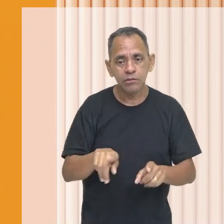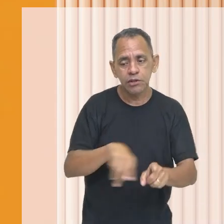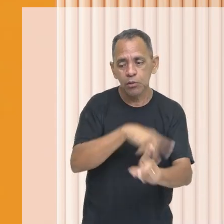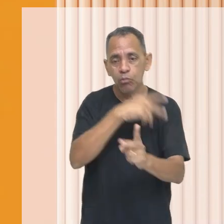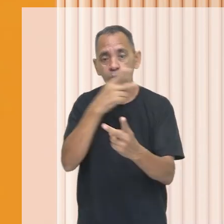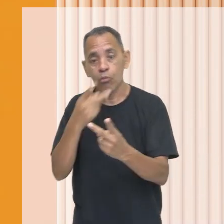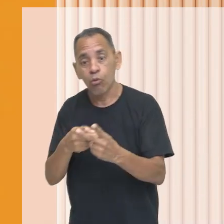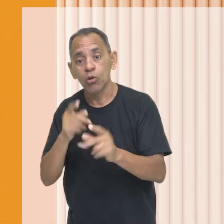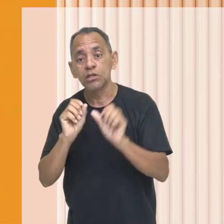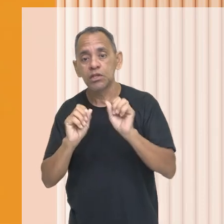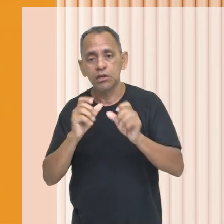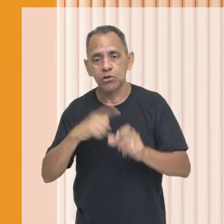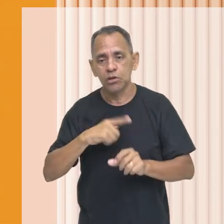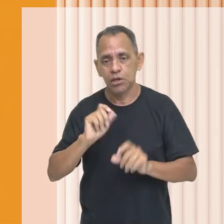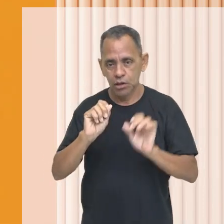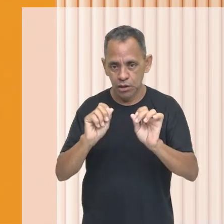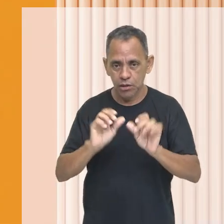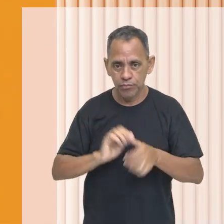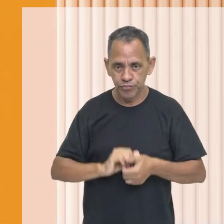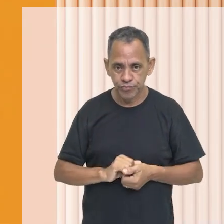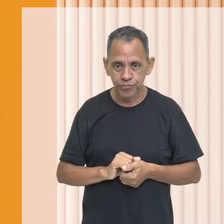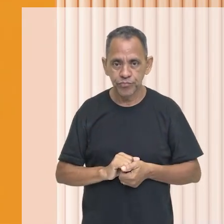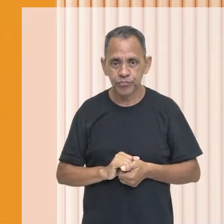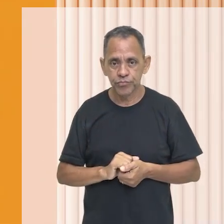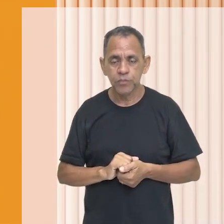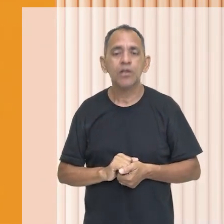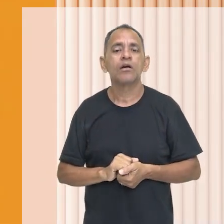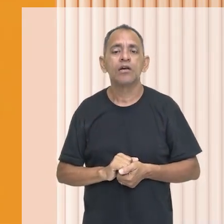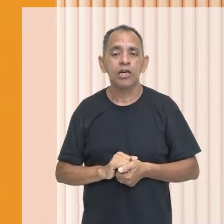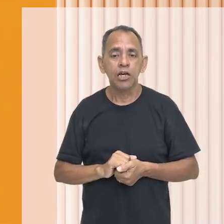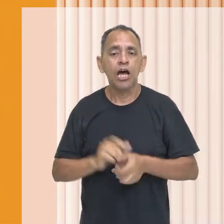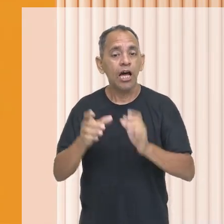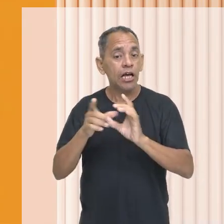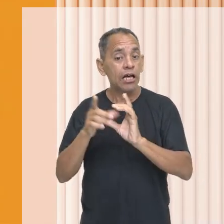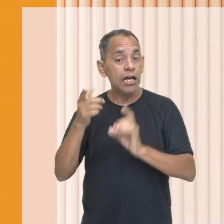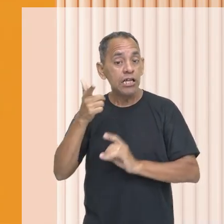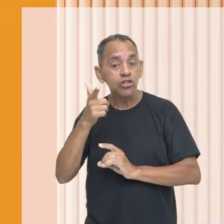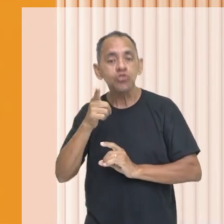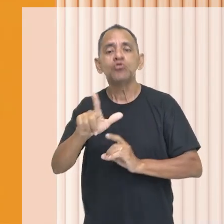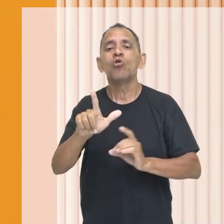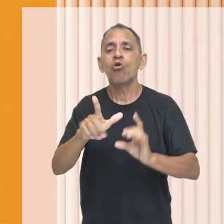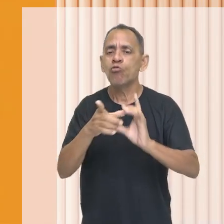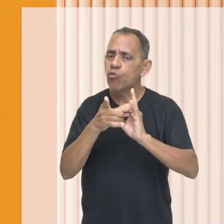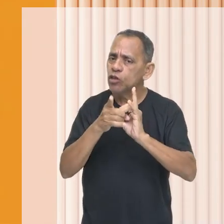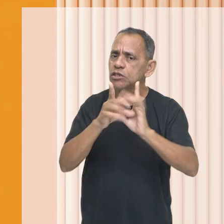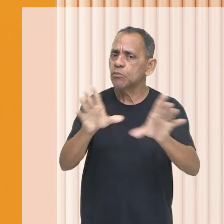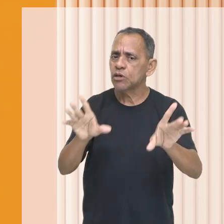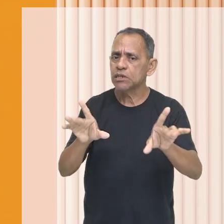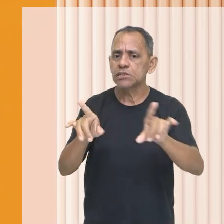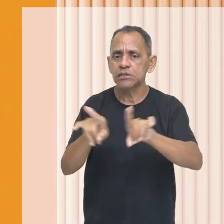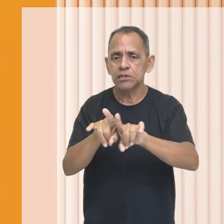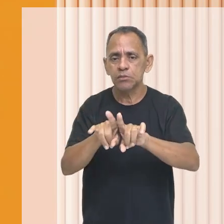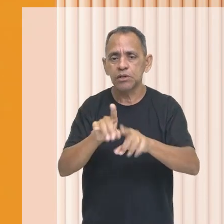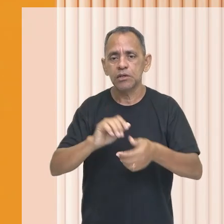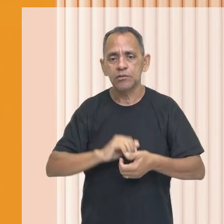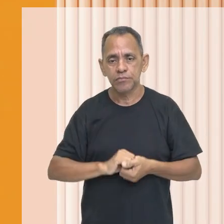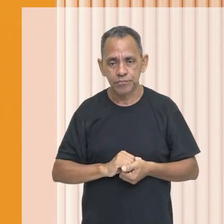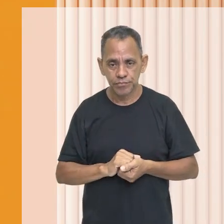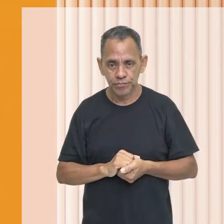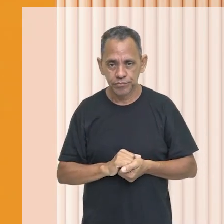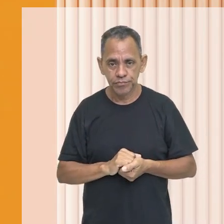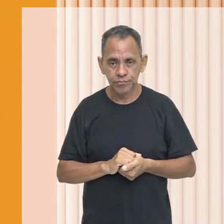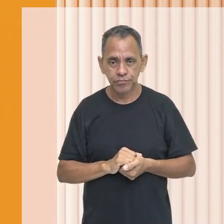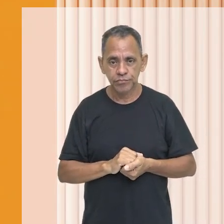ter aquilo, né, que chamamos de redemocratização no Brasil. Então você vai ter aí,